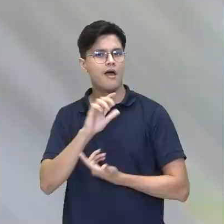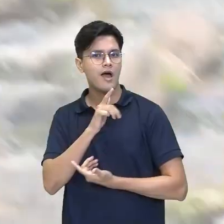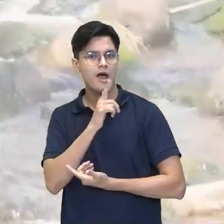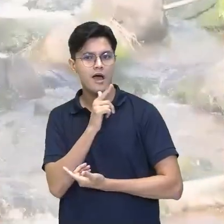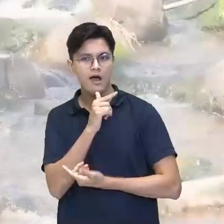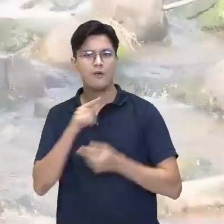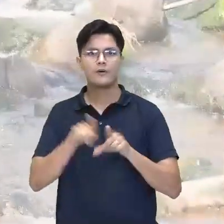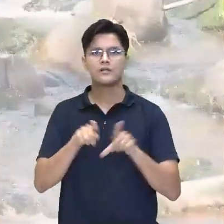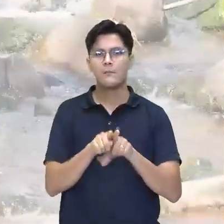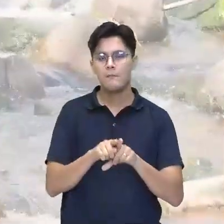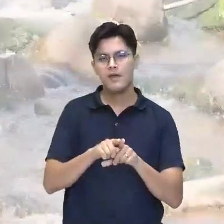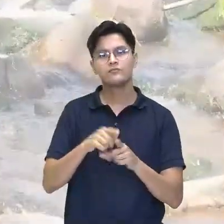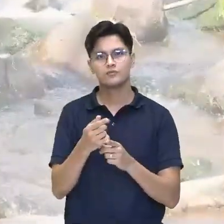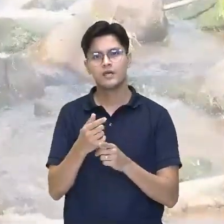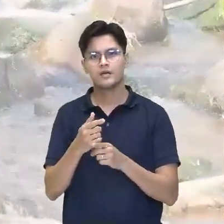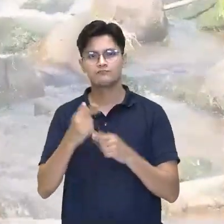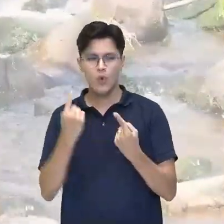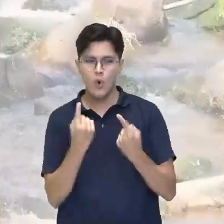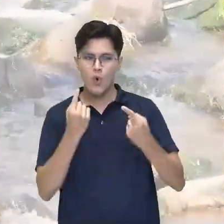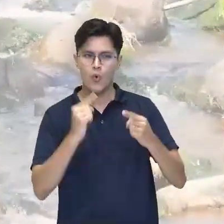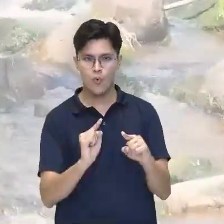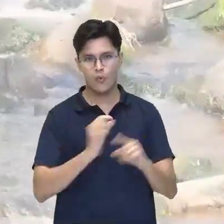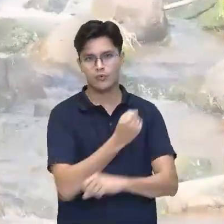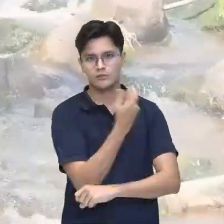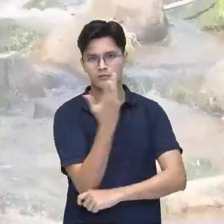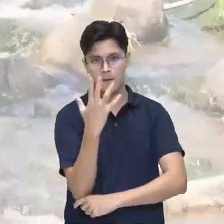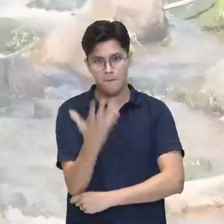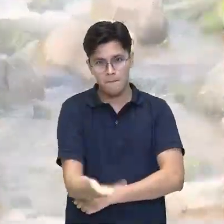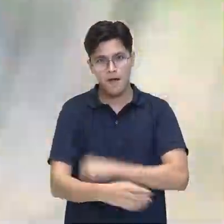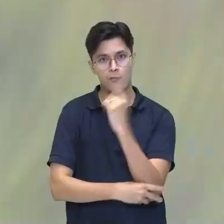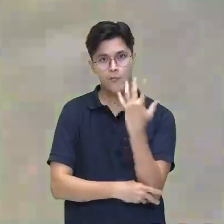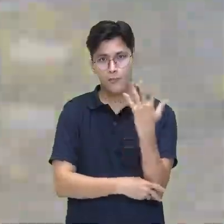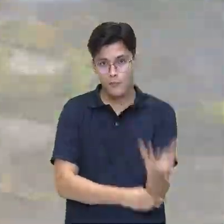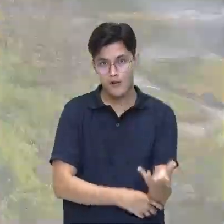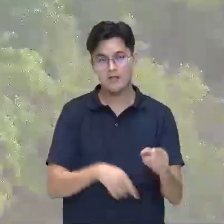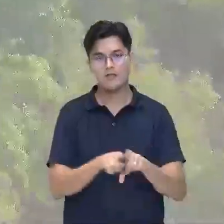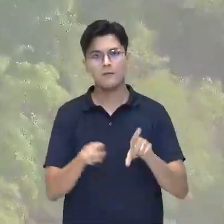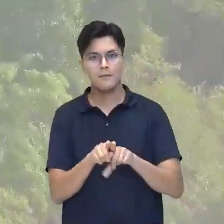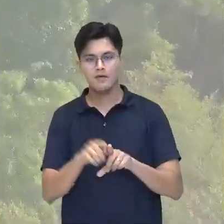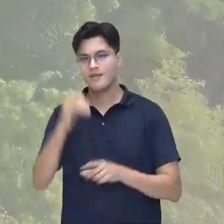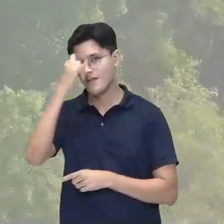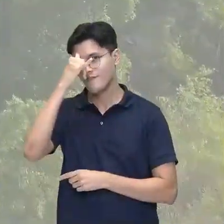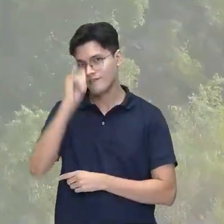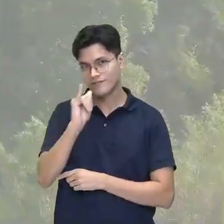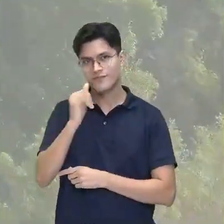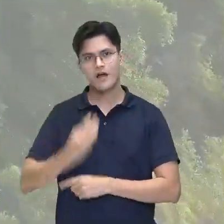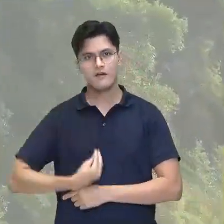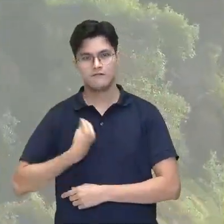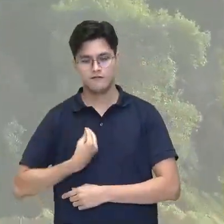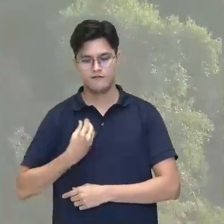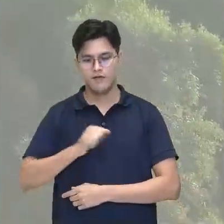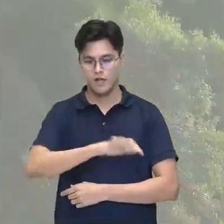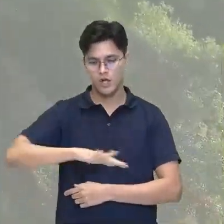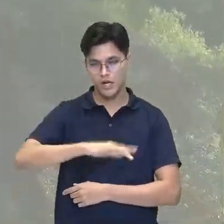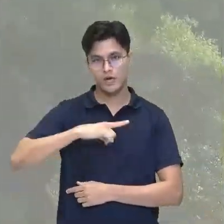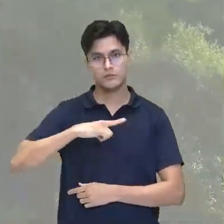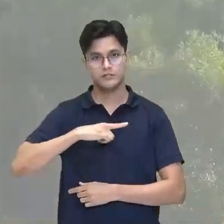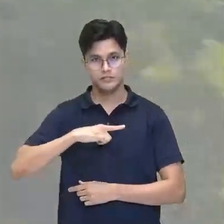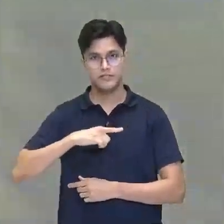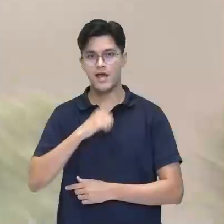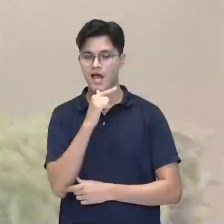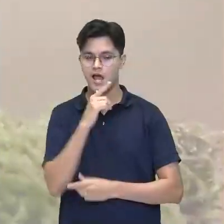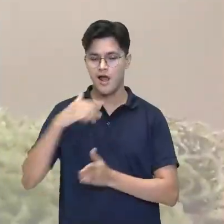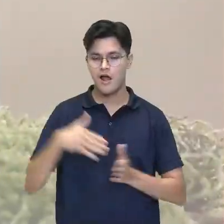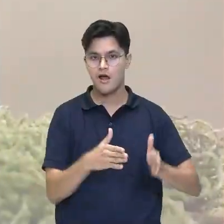florestas. Combate à ocupação irregular em regiões de mananciais. Criação de áreas verdes nos grandes centros